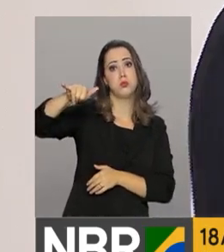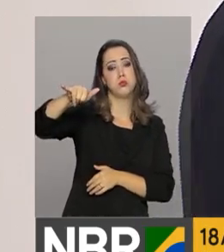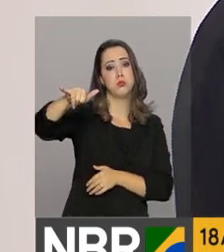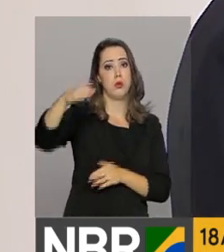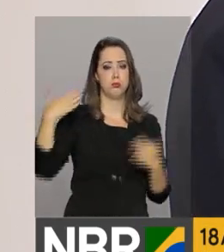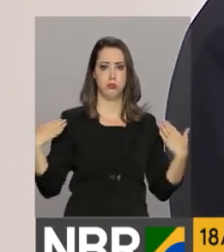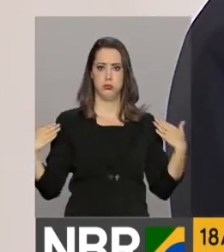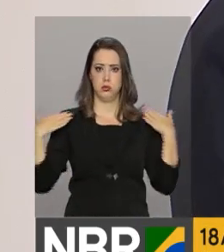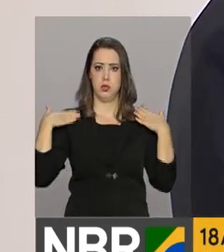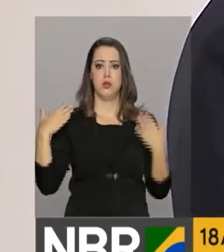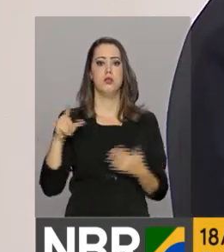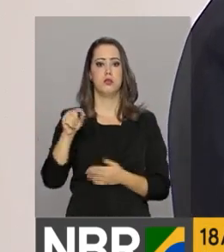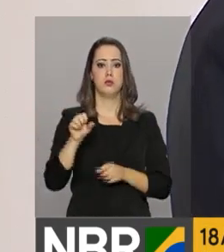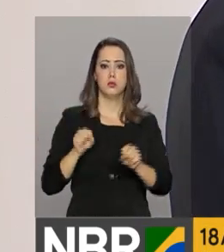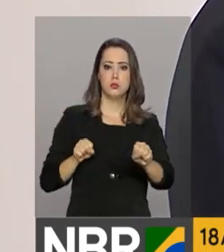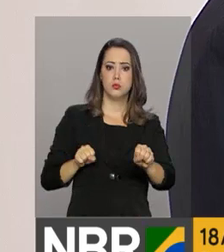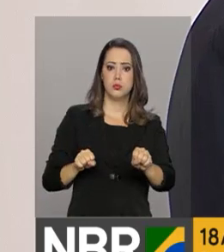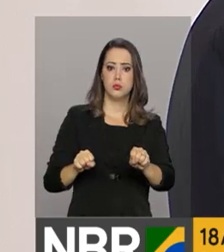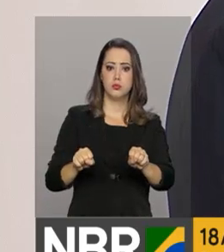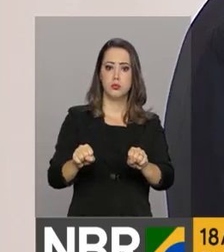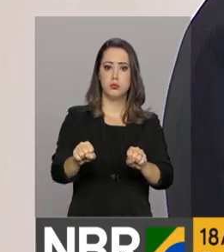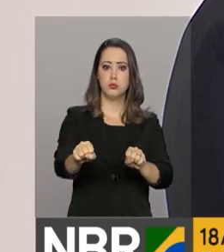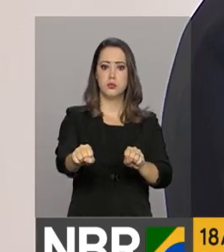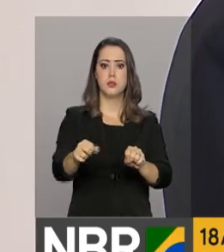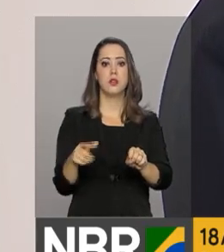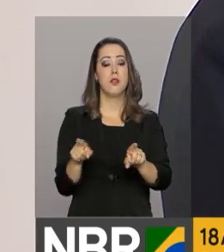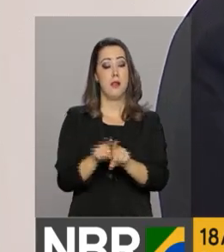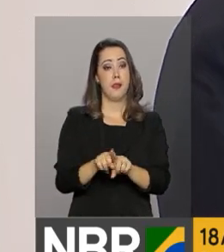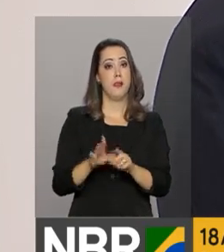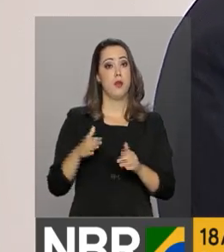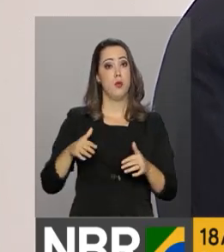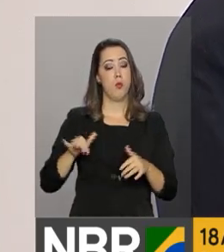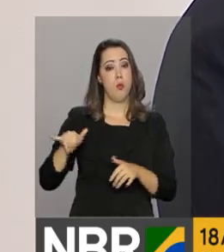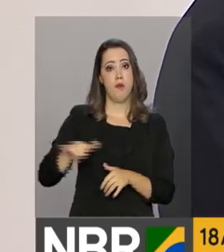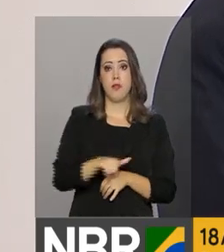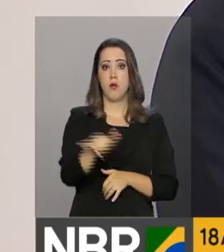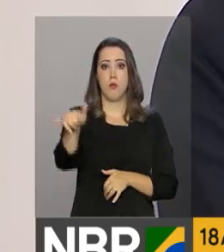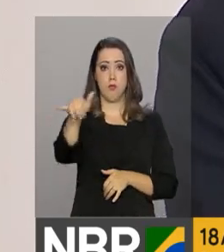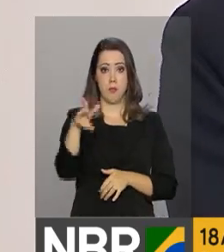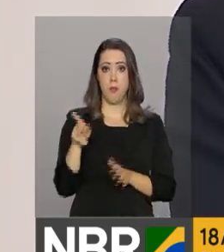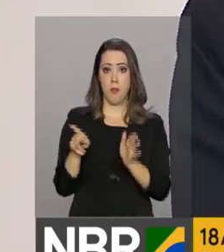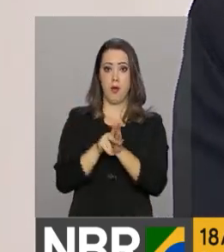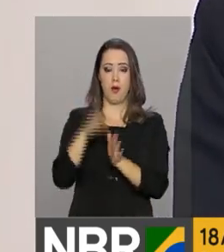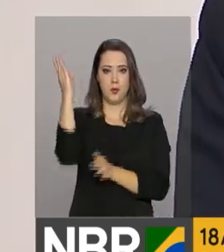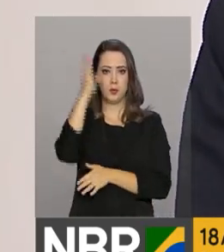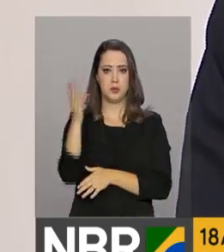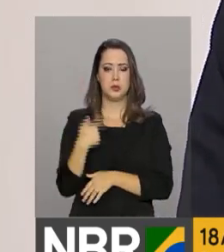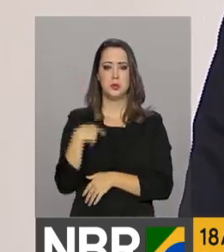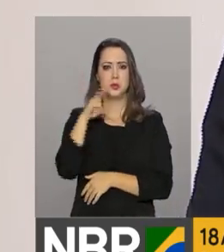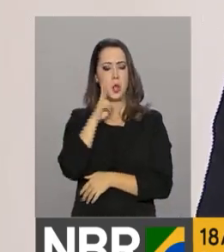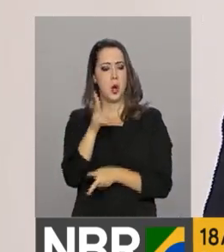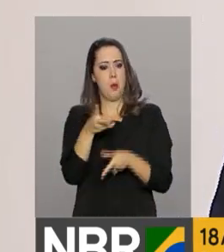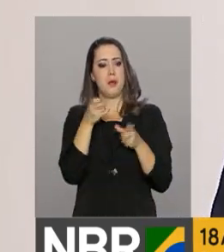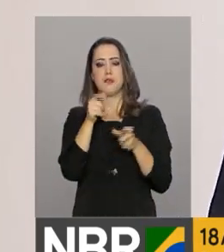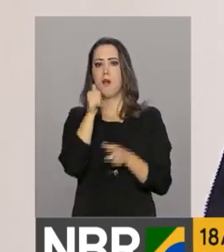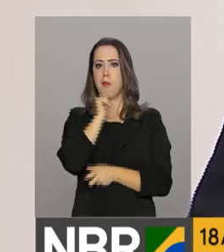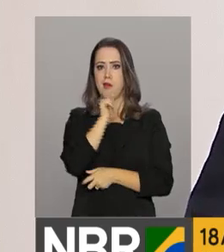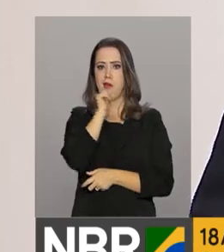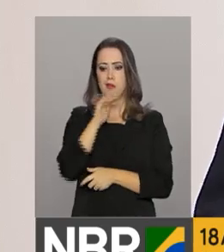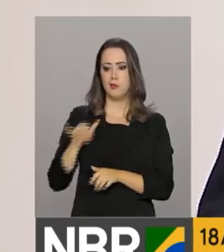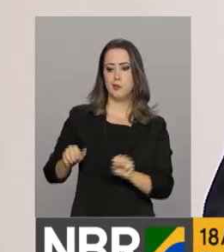da aeronáutica pilota o avião presidencial e eu já percebi que quando era piloto haja um presidencial